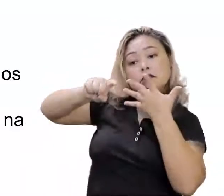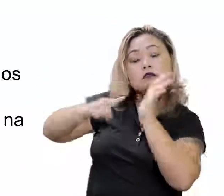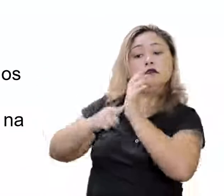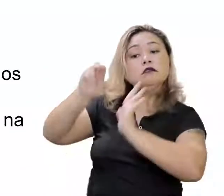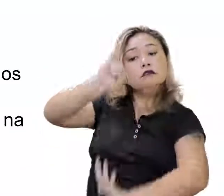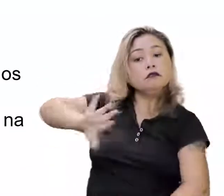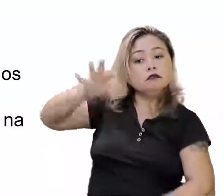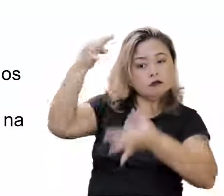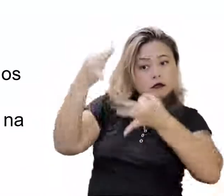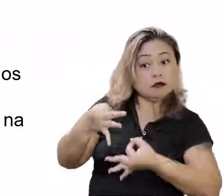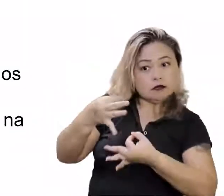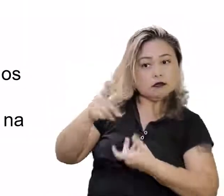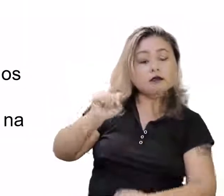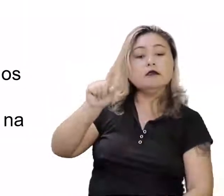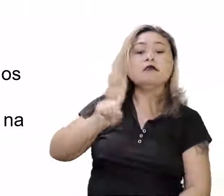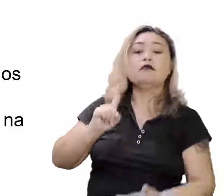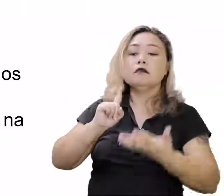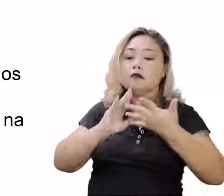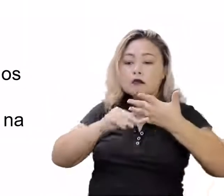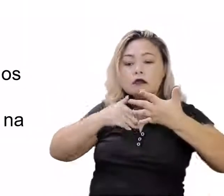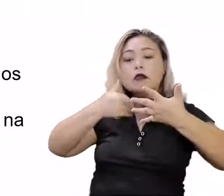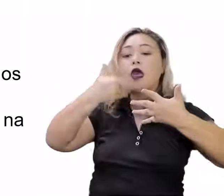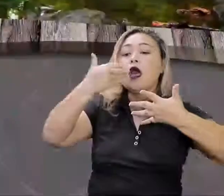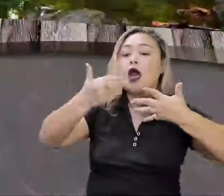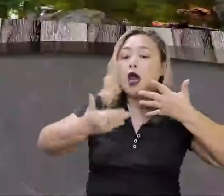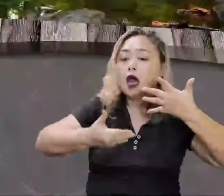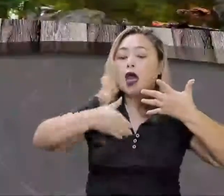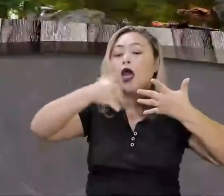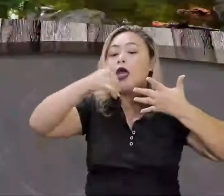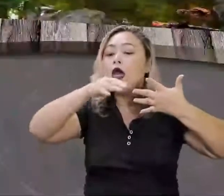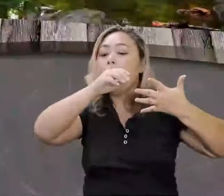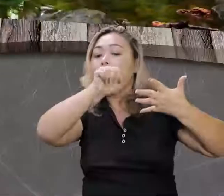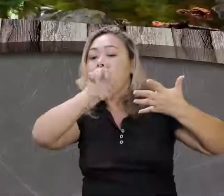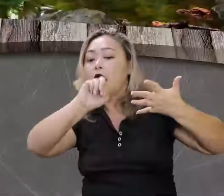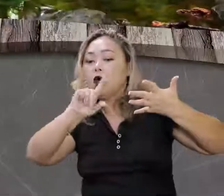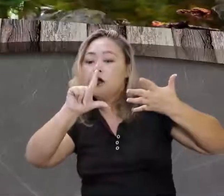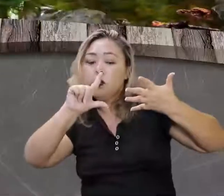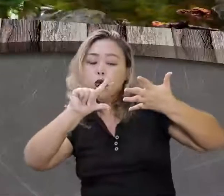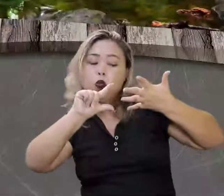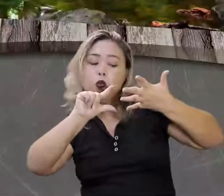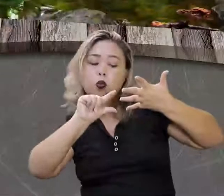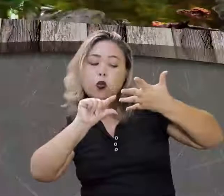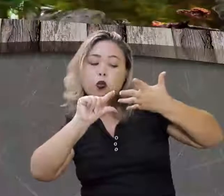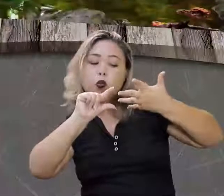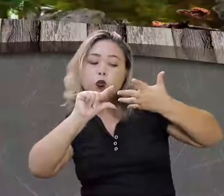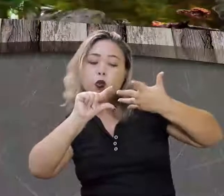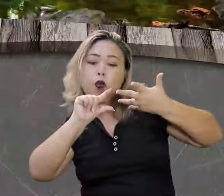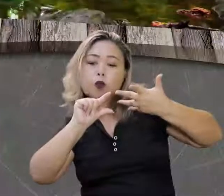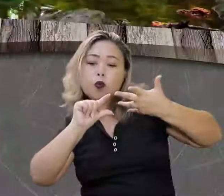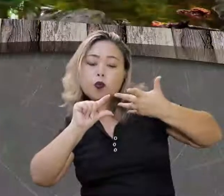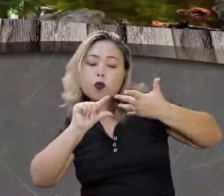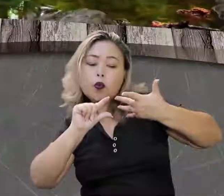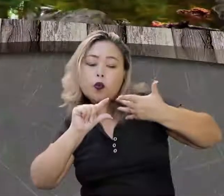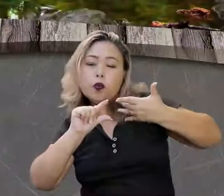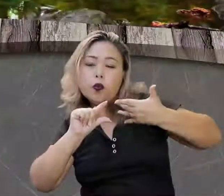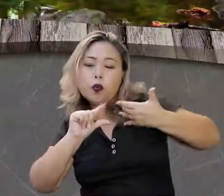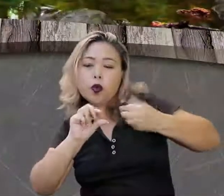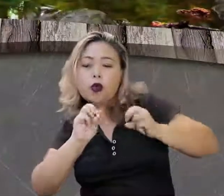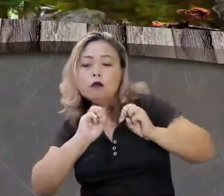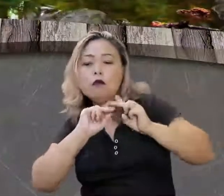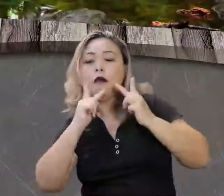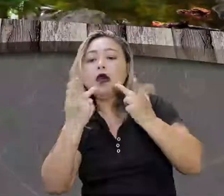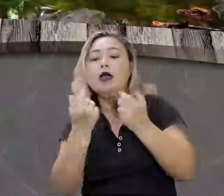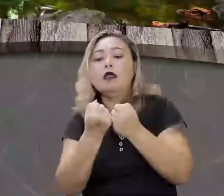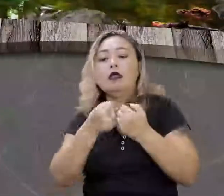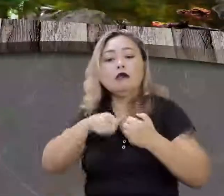imagem. Perfeito? Onde o fluxo de energia vai diminuindo e a matéria vai